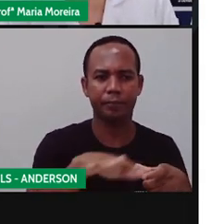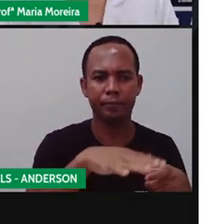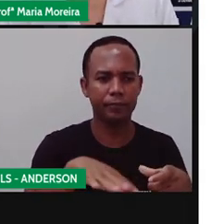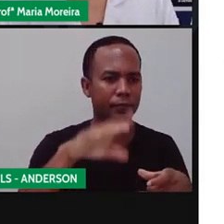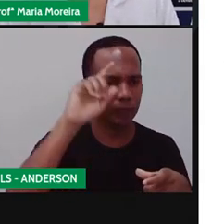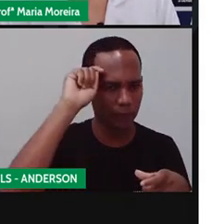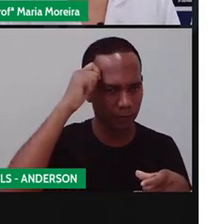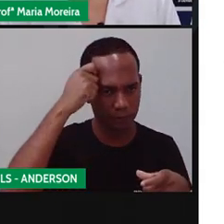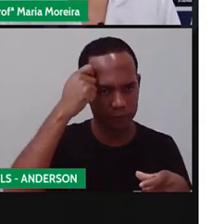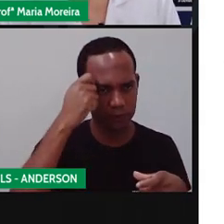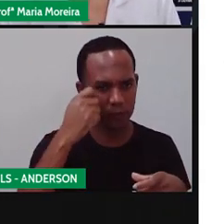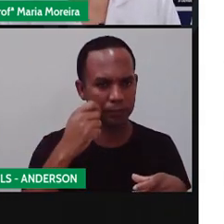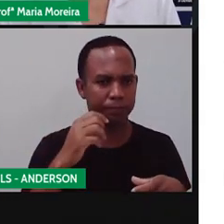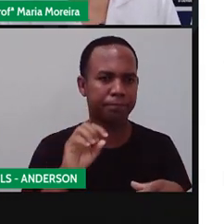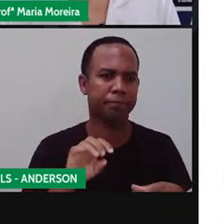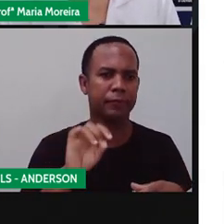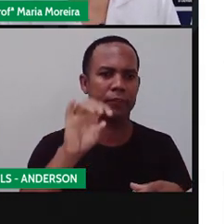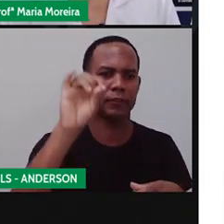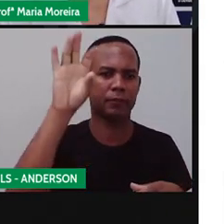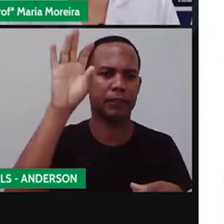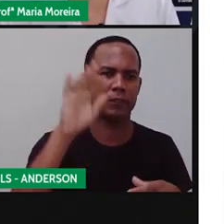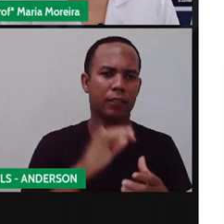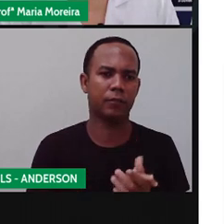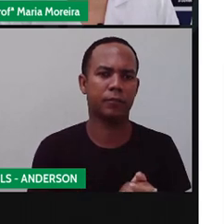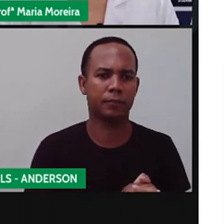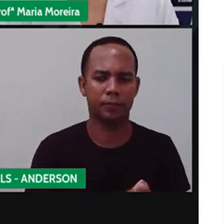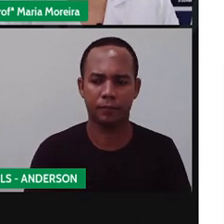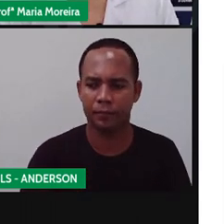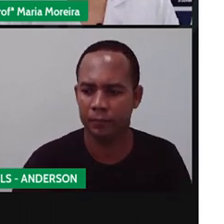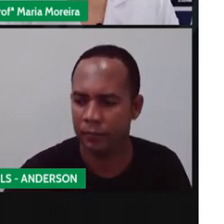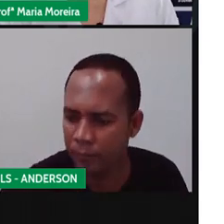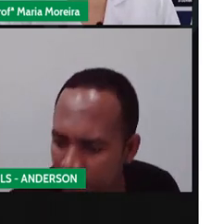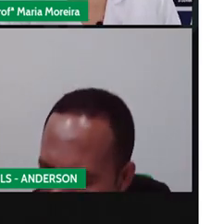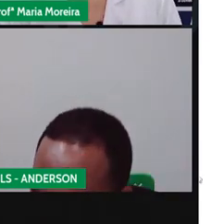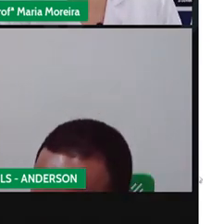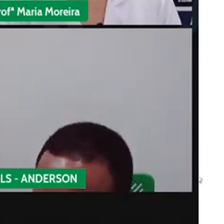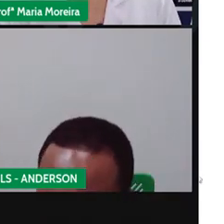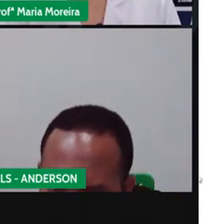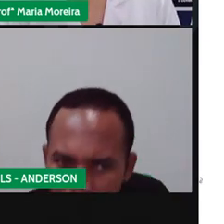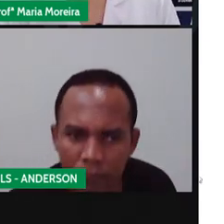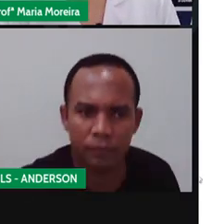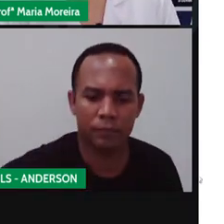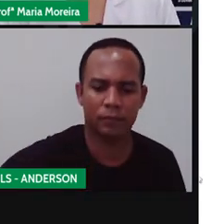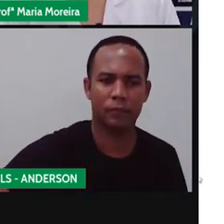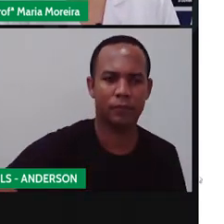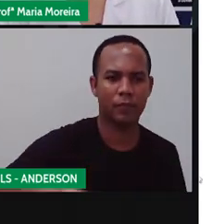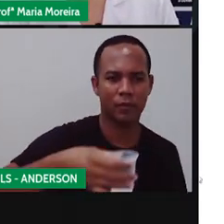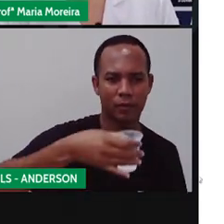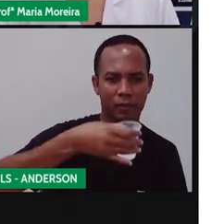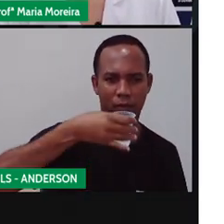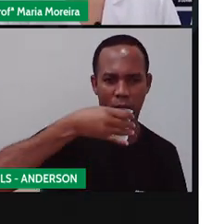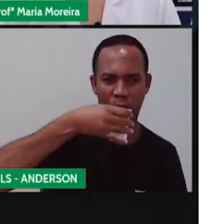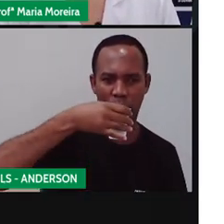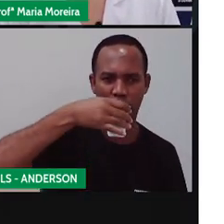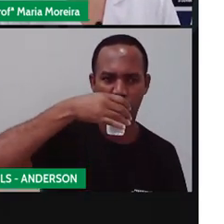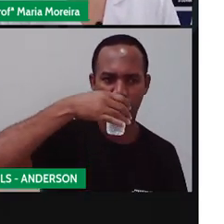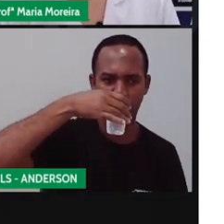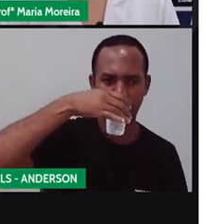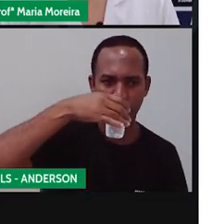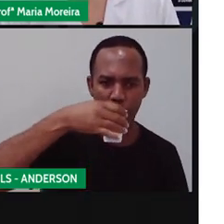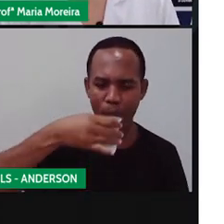aqui? Pera ainda, vamos lá. E por fim,